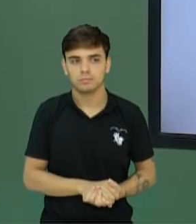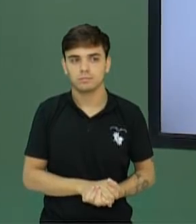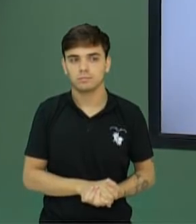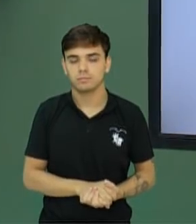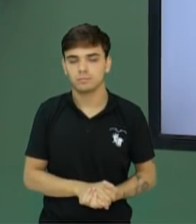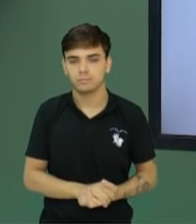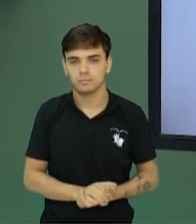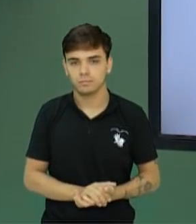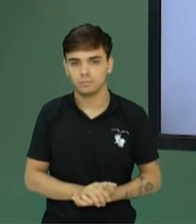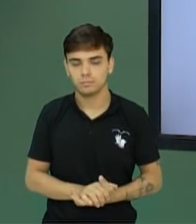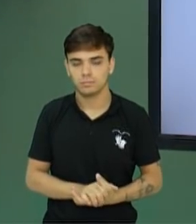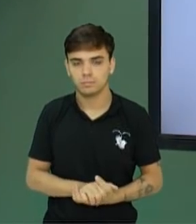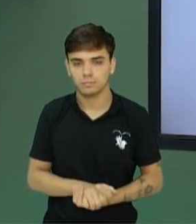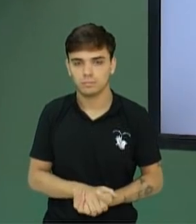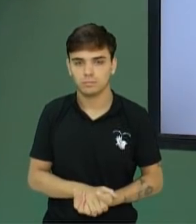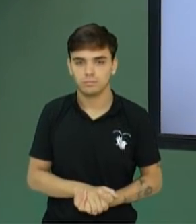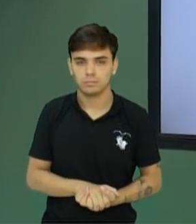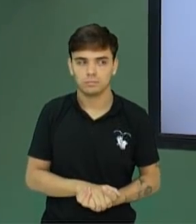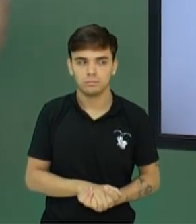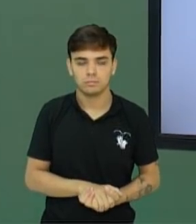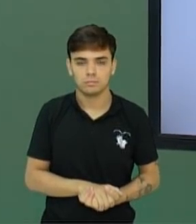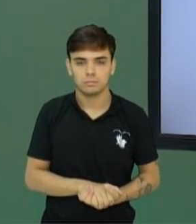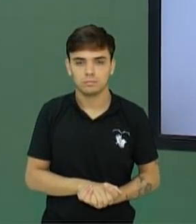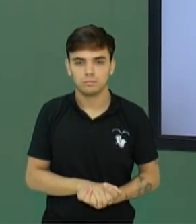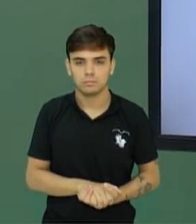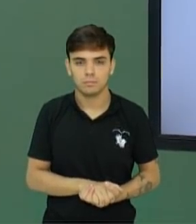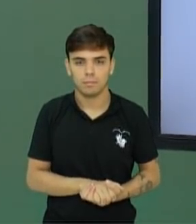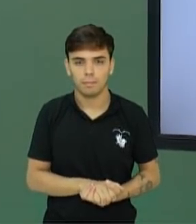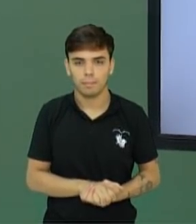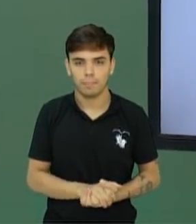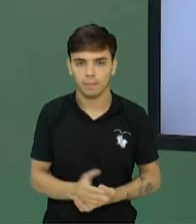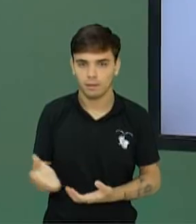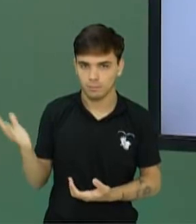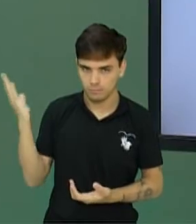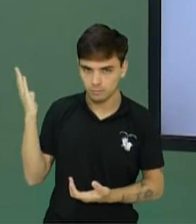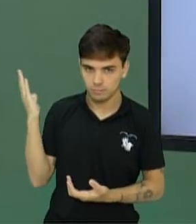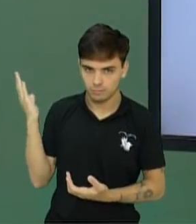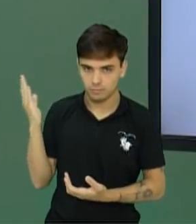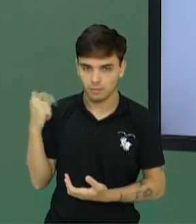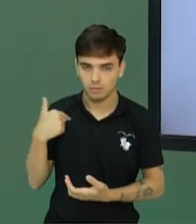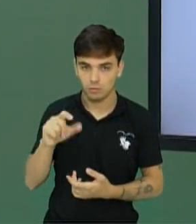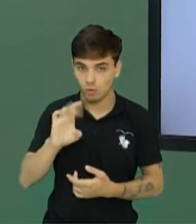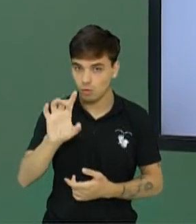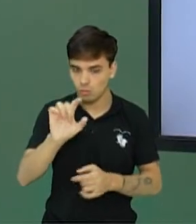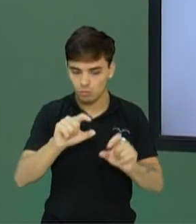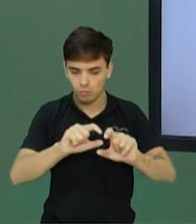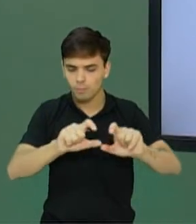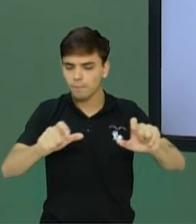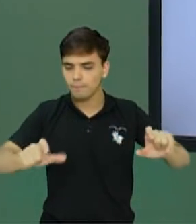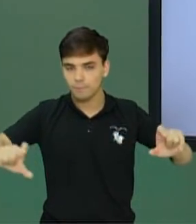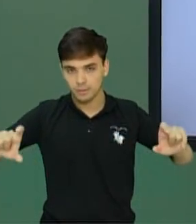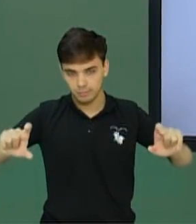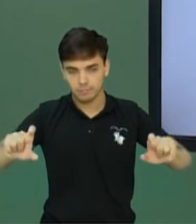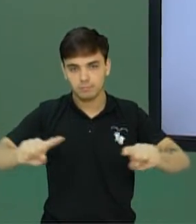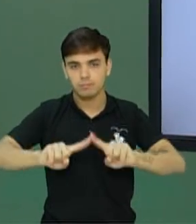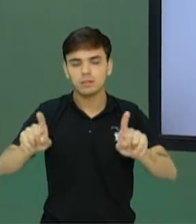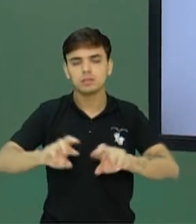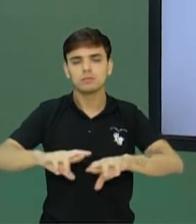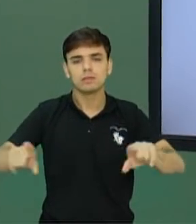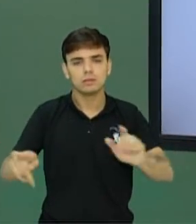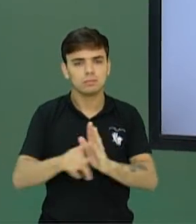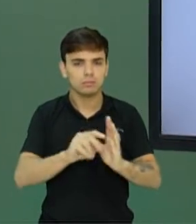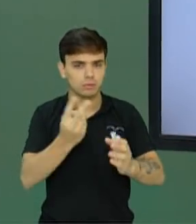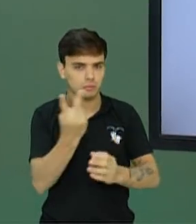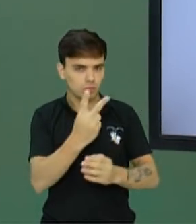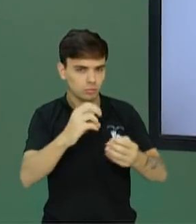Timina, citosina e guanina. Uma fita só. A outra diferença que existe nessas 2